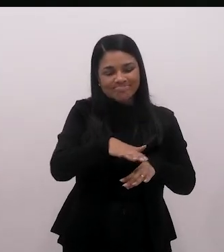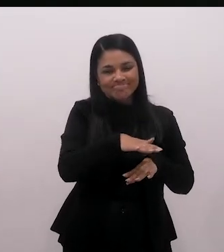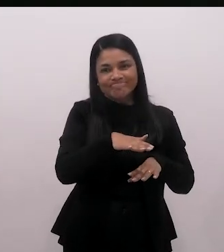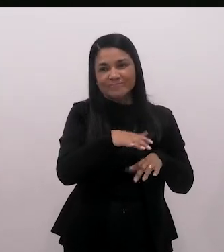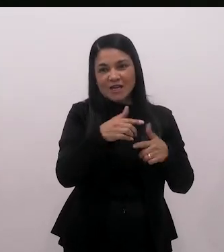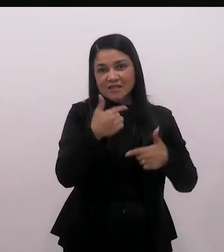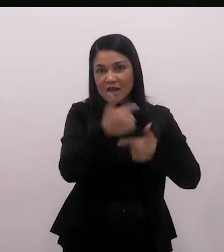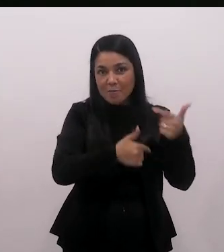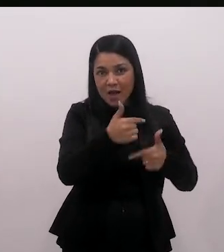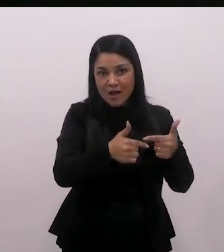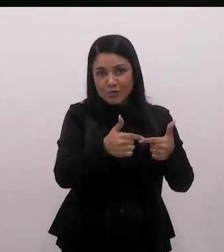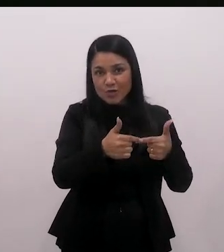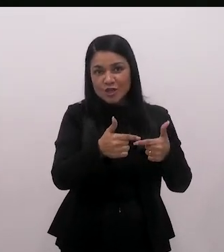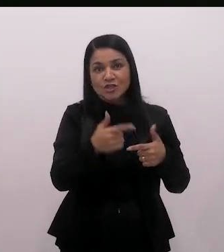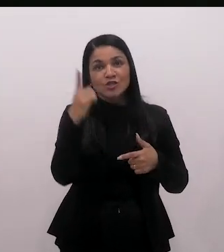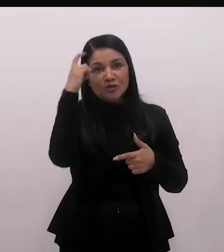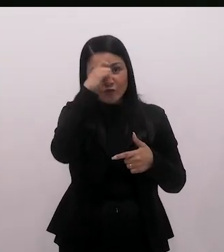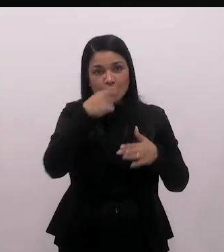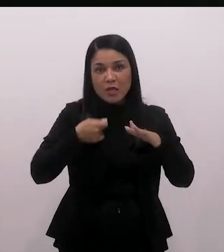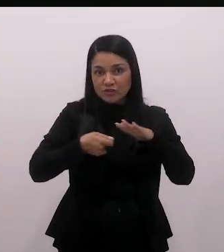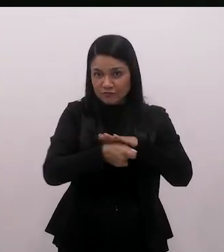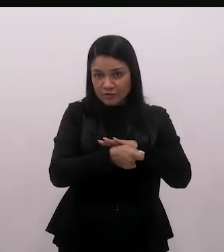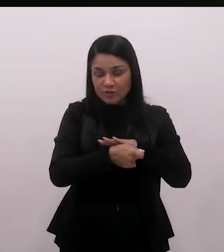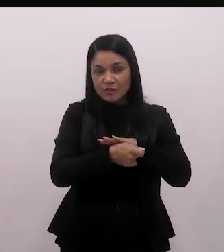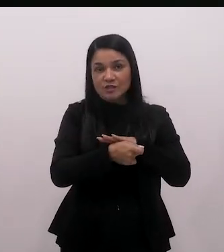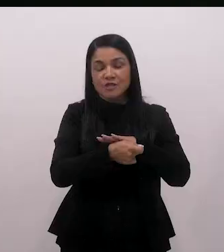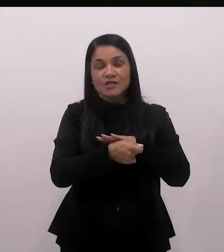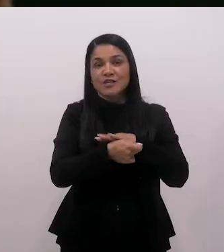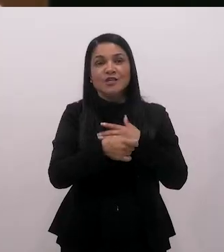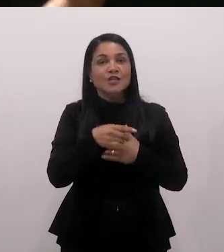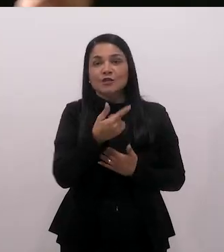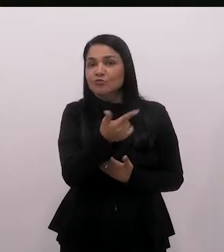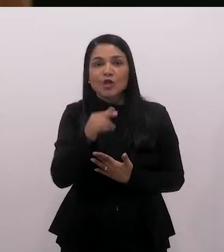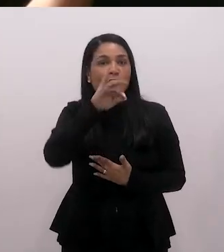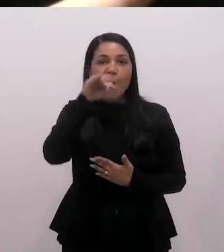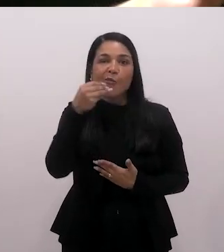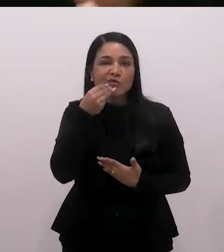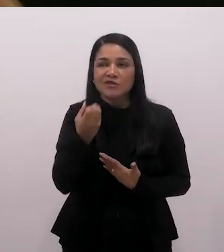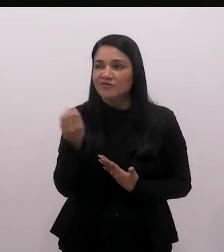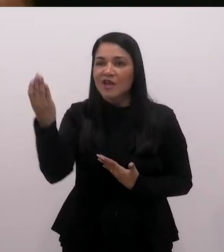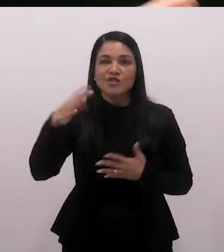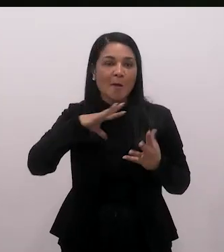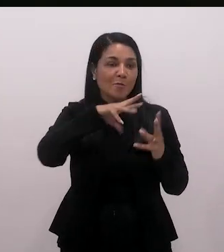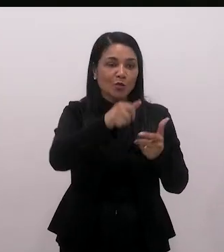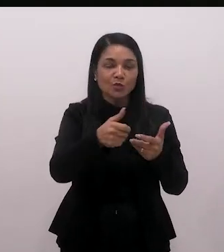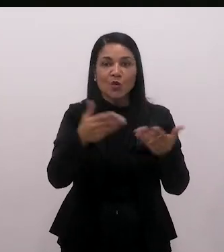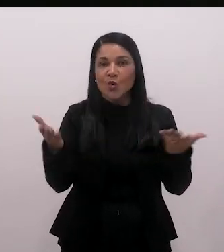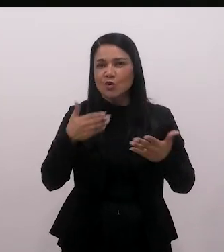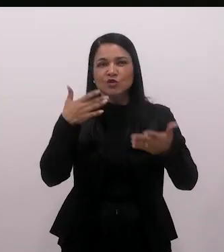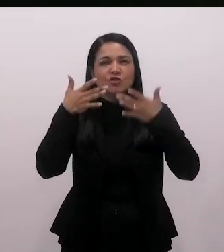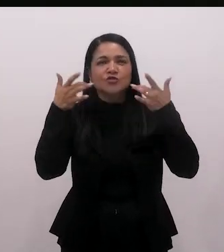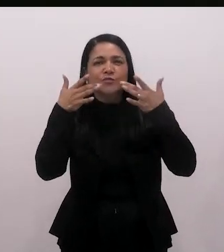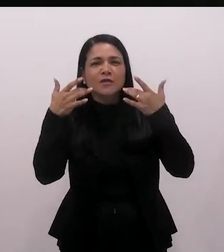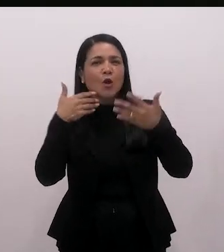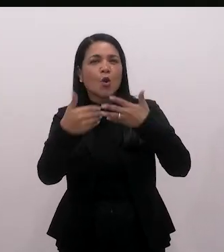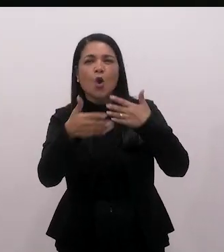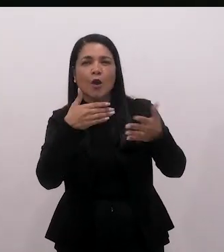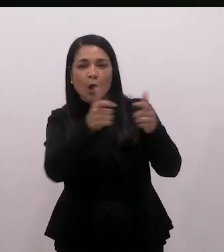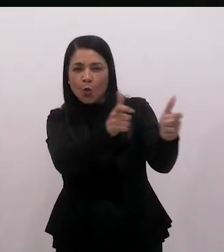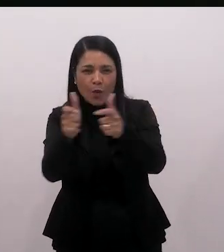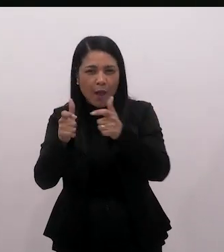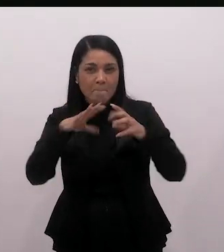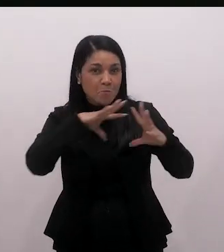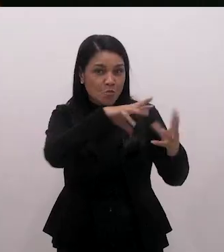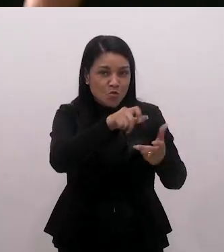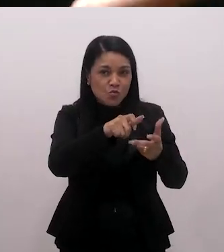muita dificuldade de bancar. E eu não teria começado a viajar o mundo para fazer parceria com este. Hoje a gente quer fazer um espetáculo em qualquer lugar do